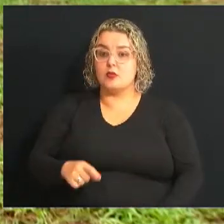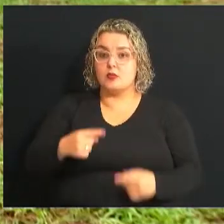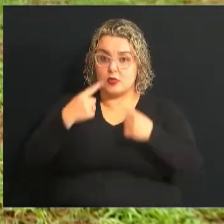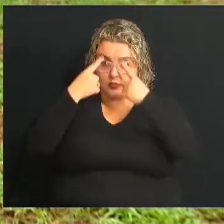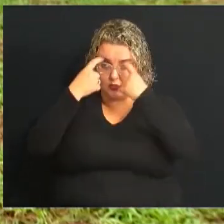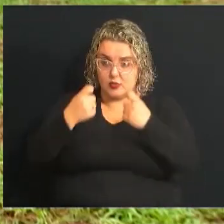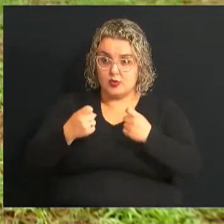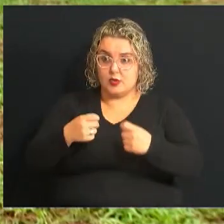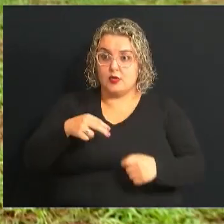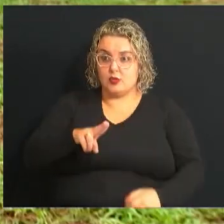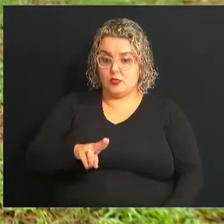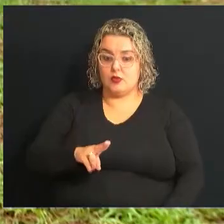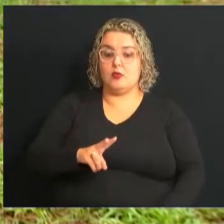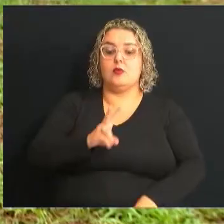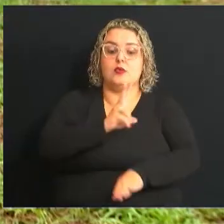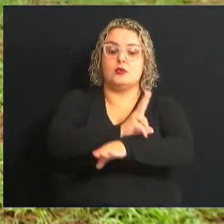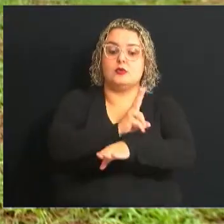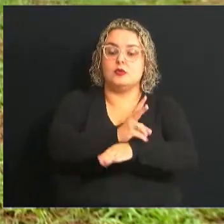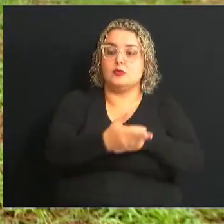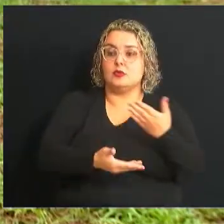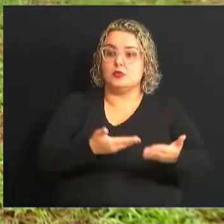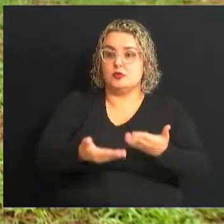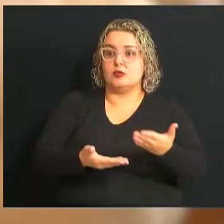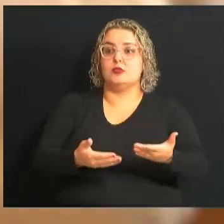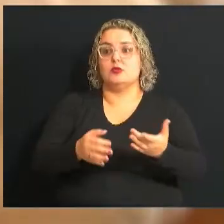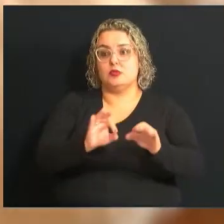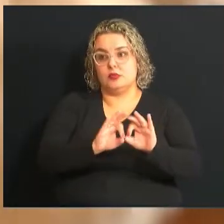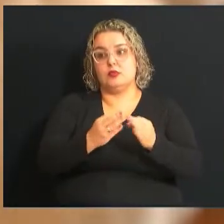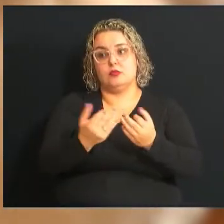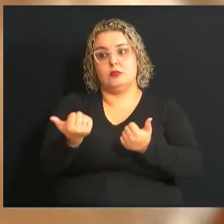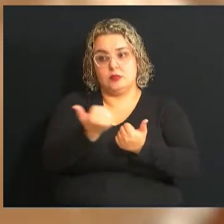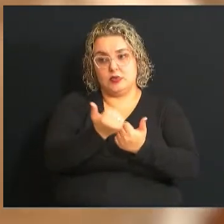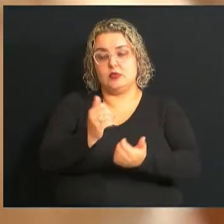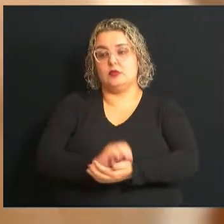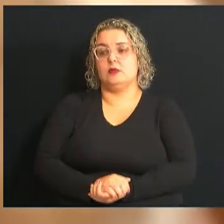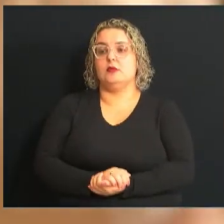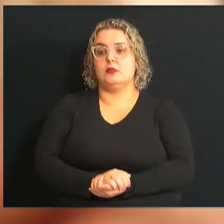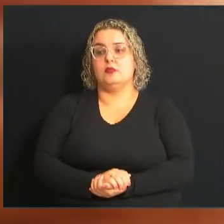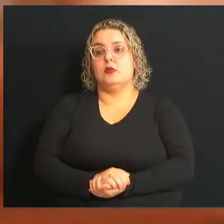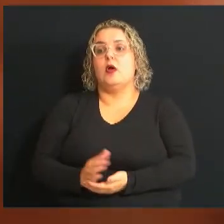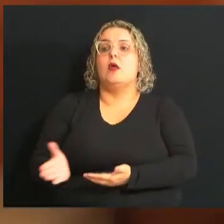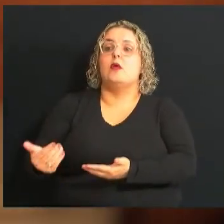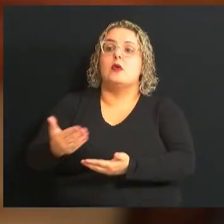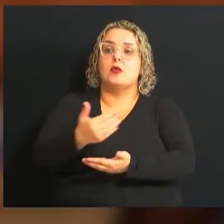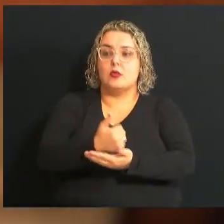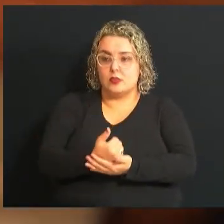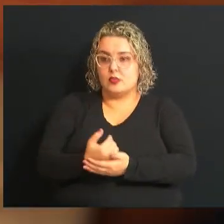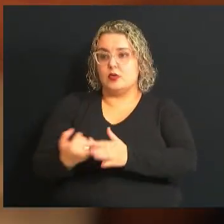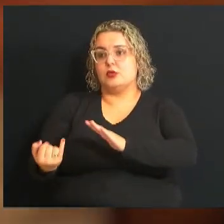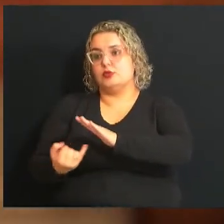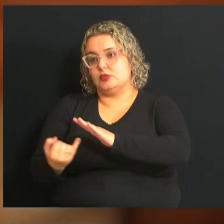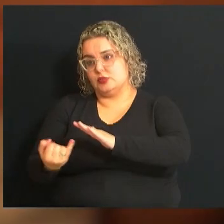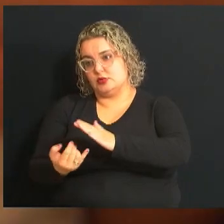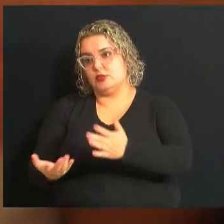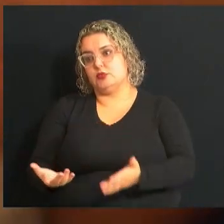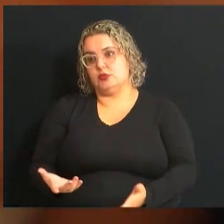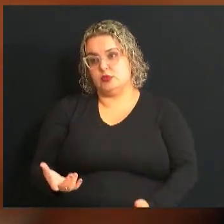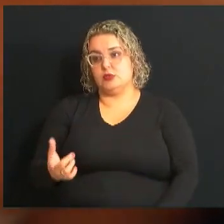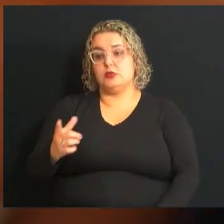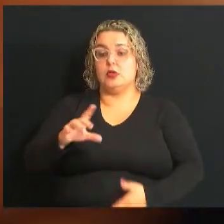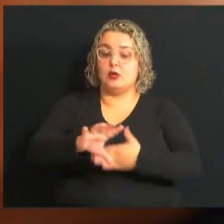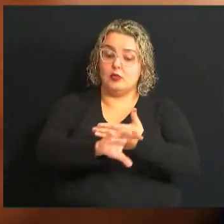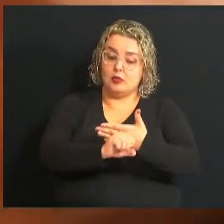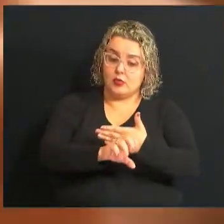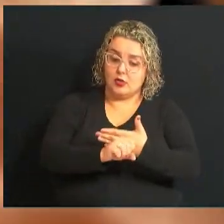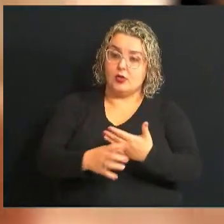que estão sob os cuidados da família substituta. Ou em acolhimento institucional. Considera-se orfandade a